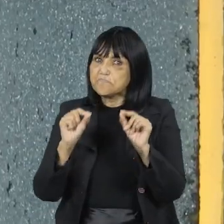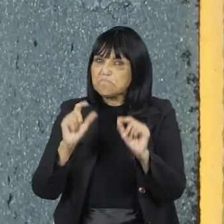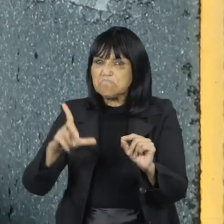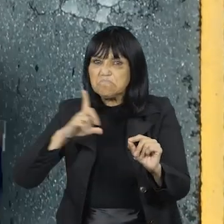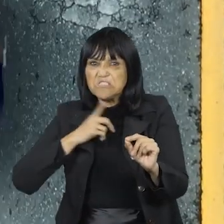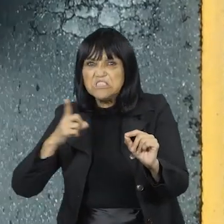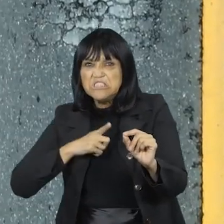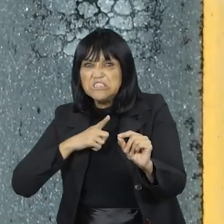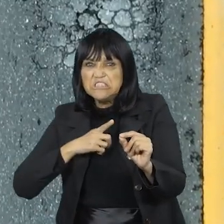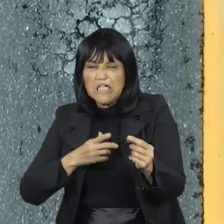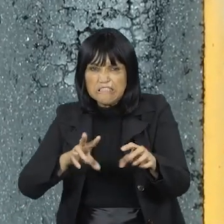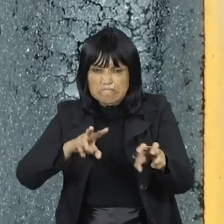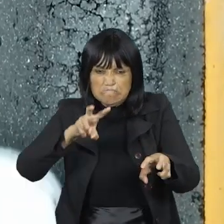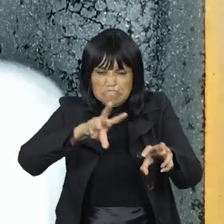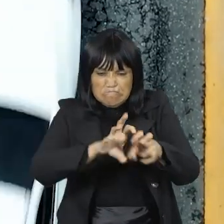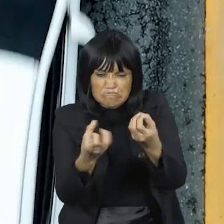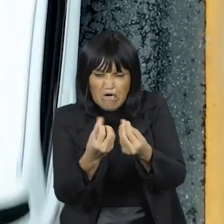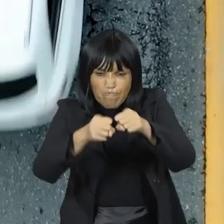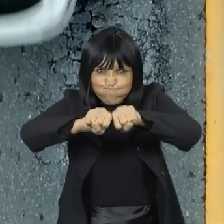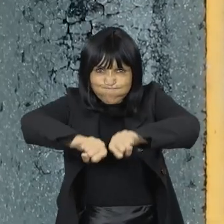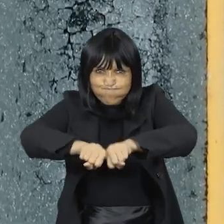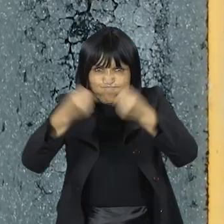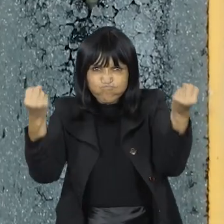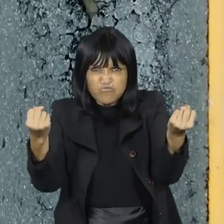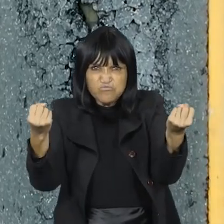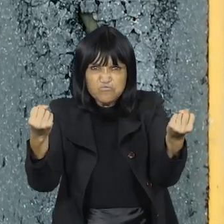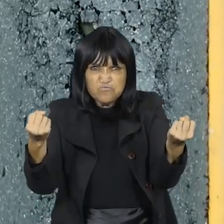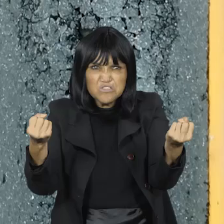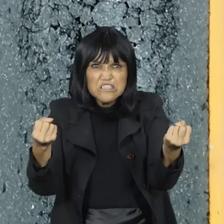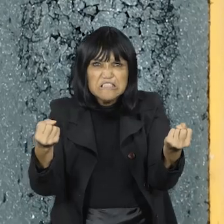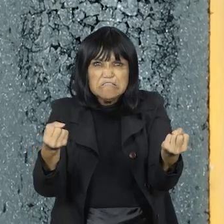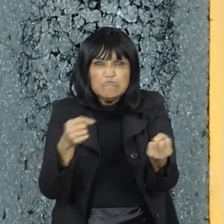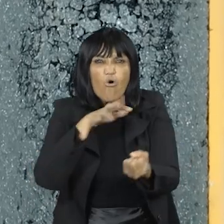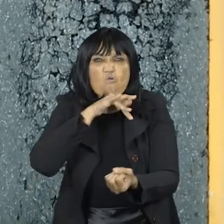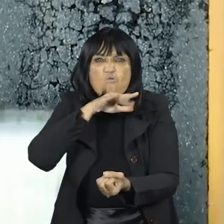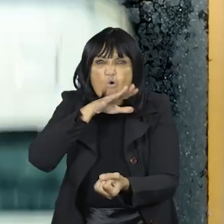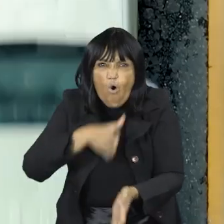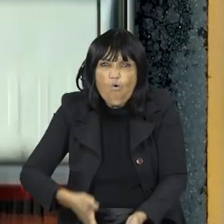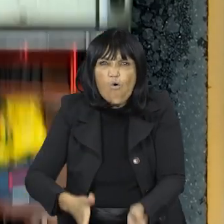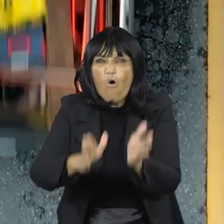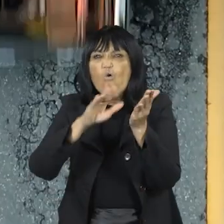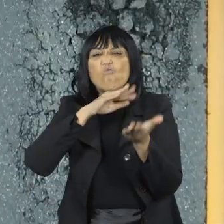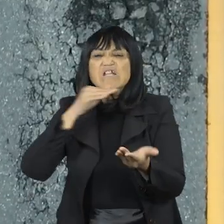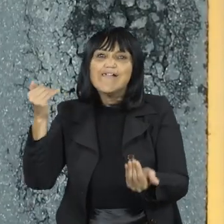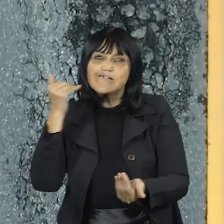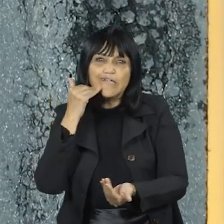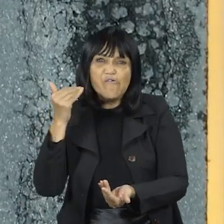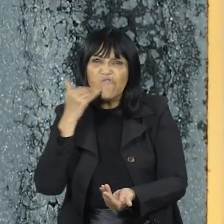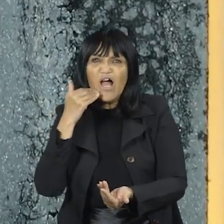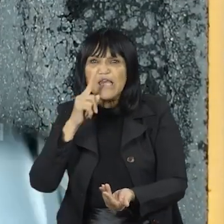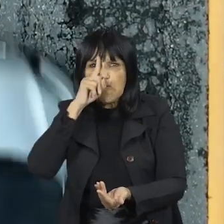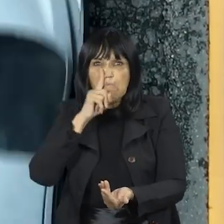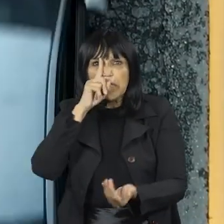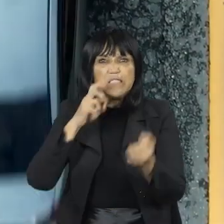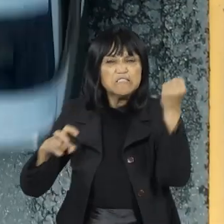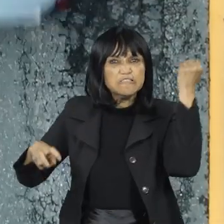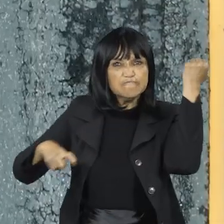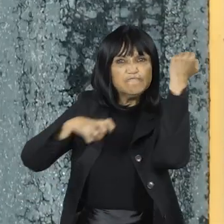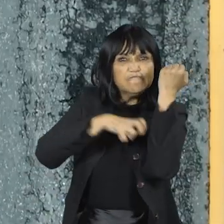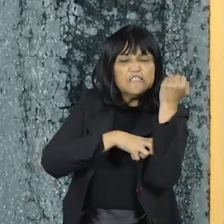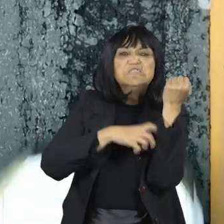os trechos apresentavam trincas, desgaste avançado do asfalto e falhas que aumentam o risco de